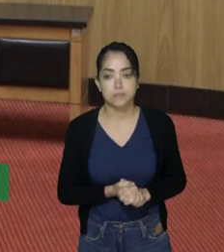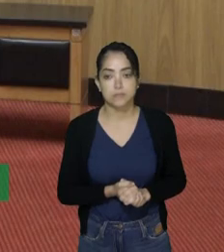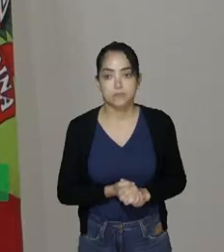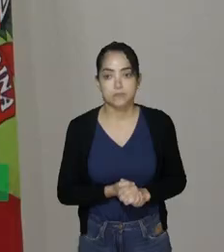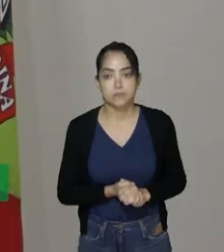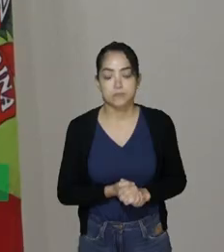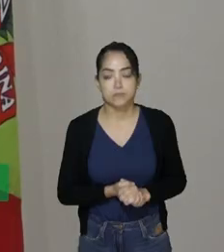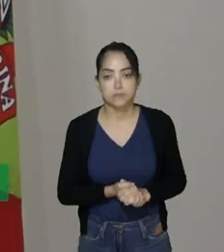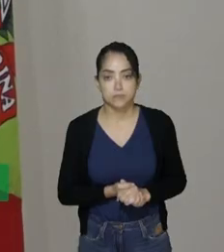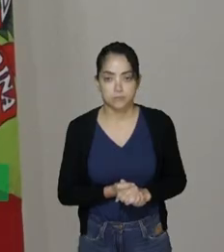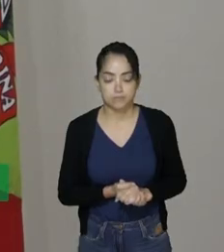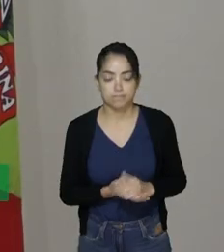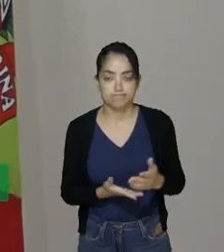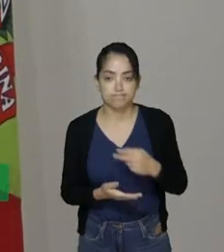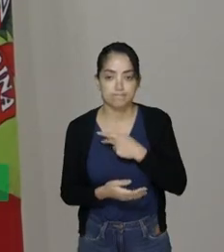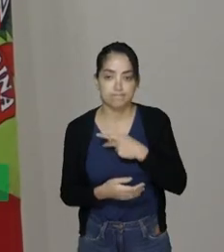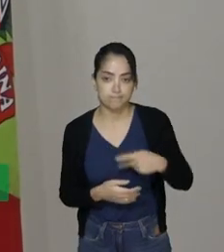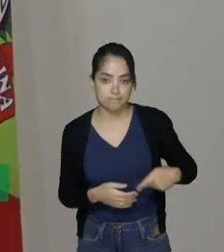Senhor presidente,